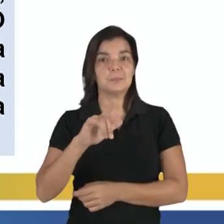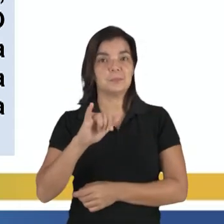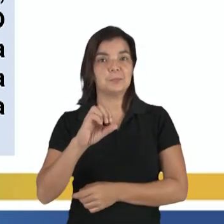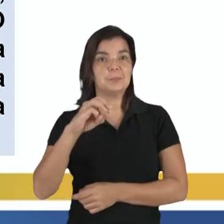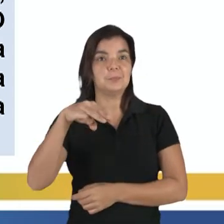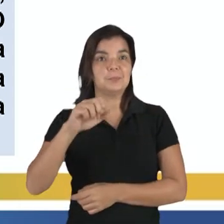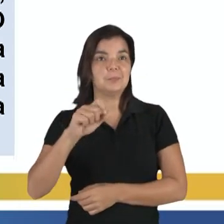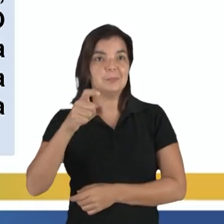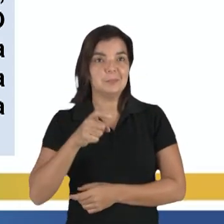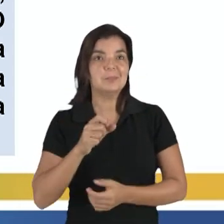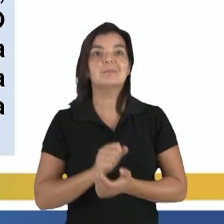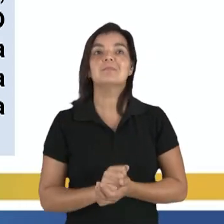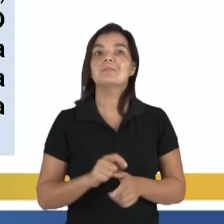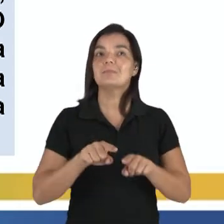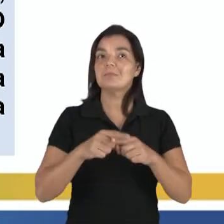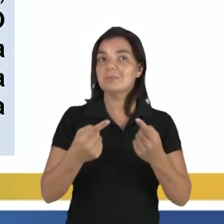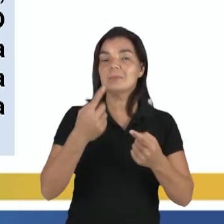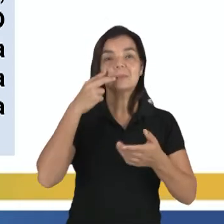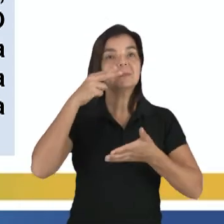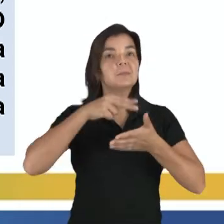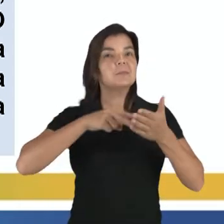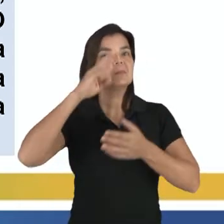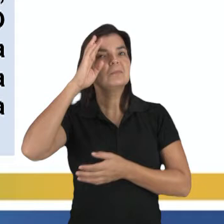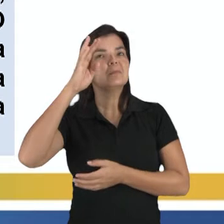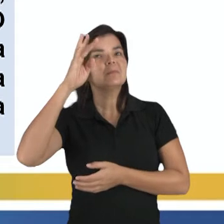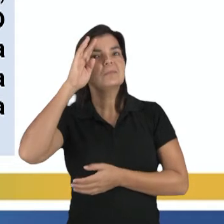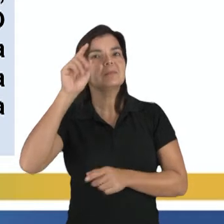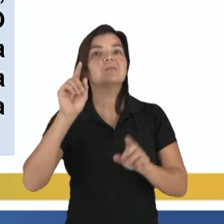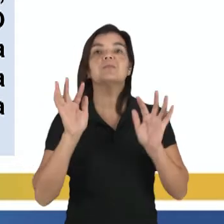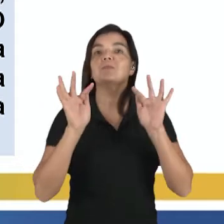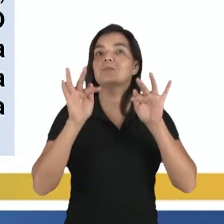dos conflitos, um clímax que vai levando o